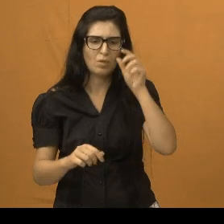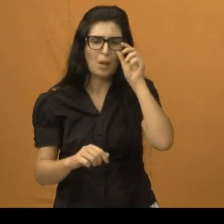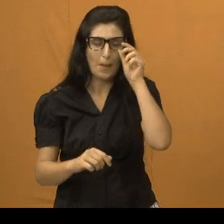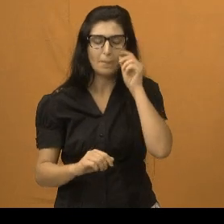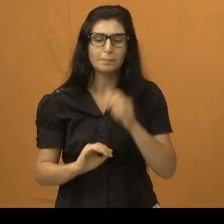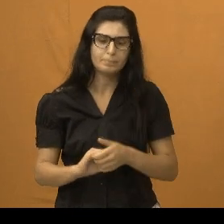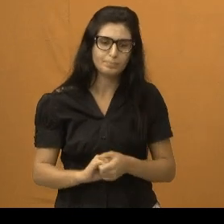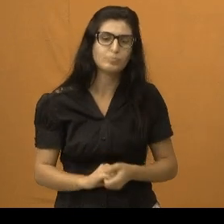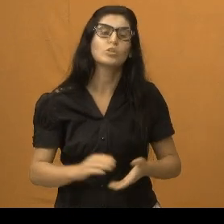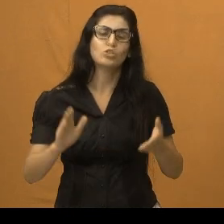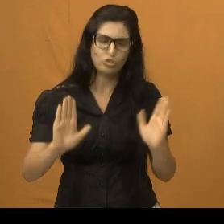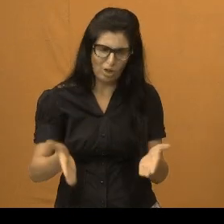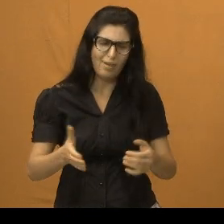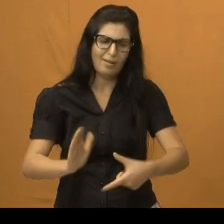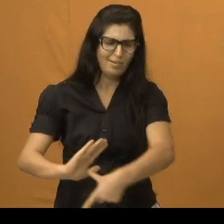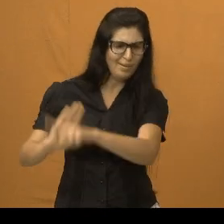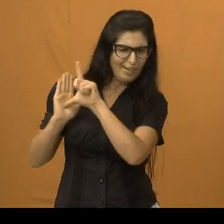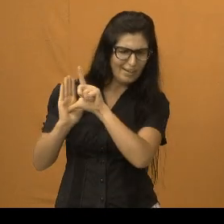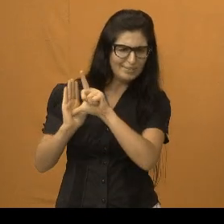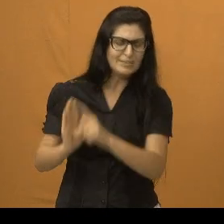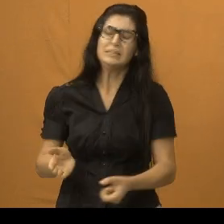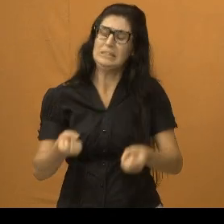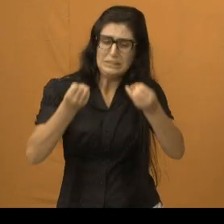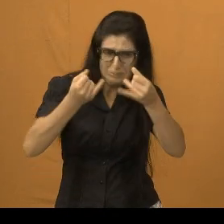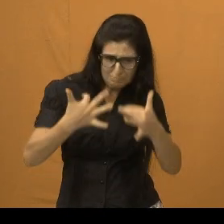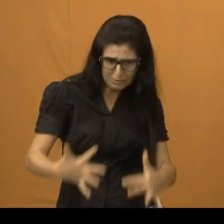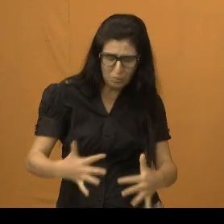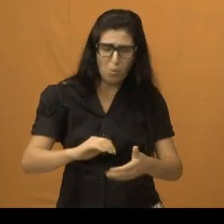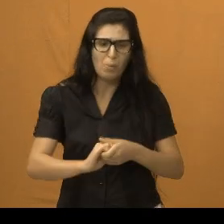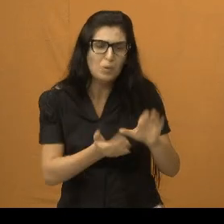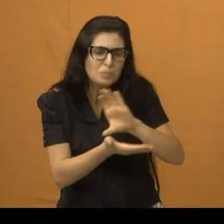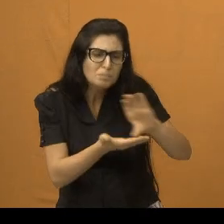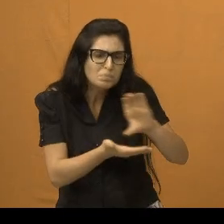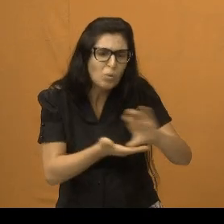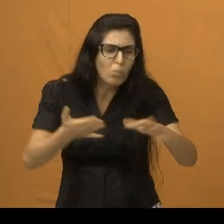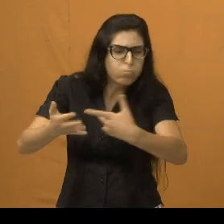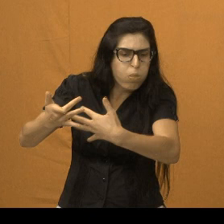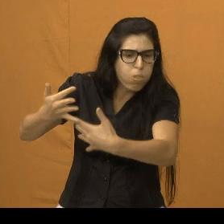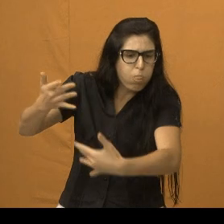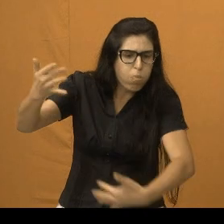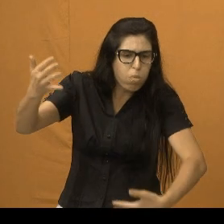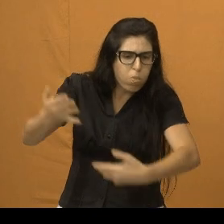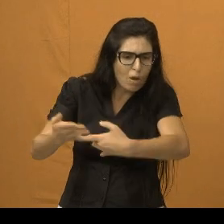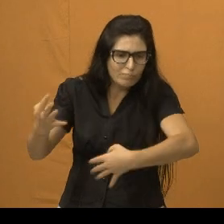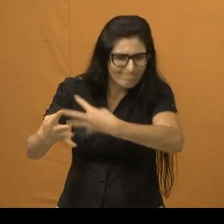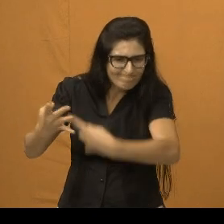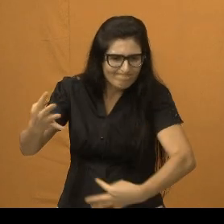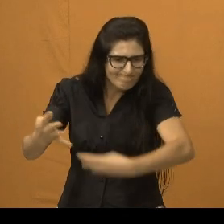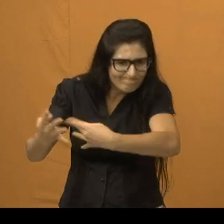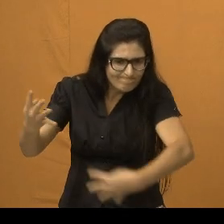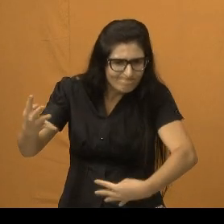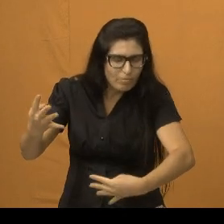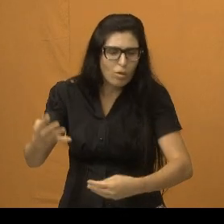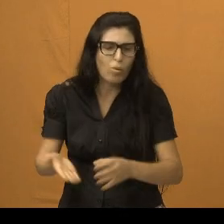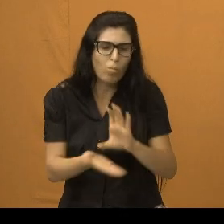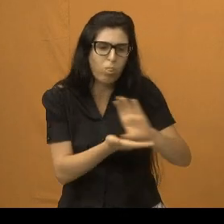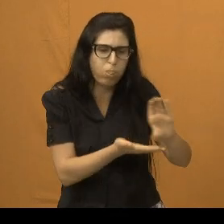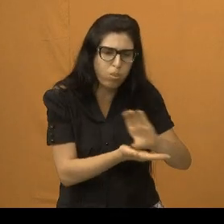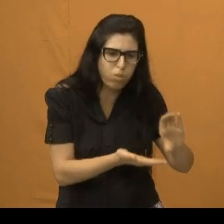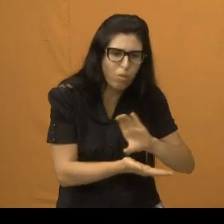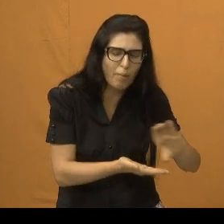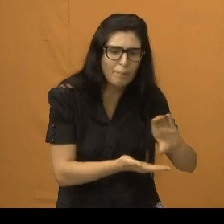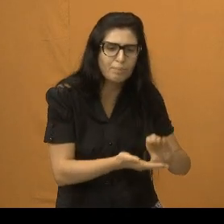nós acabamos de falar, que na qual nós colocamos a corrente de uma forma detalhada e colocamos o capital de uma forma detalhada, e aqui a gente